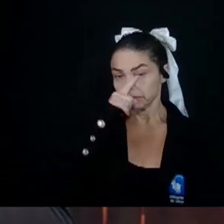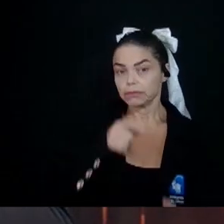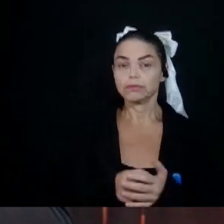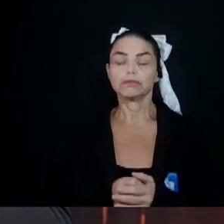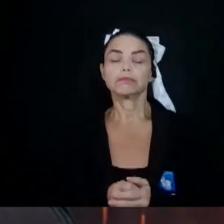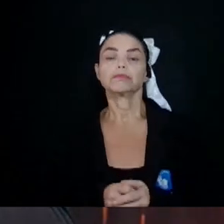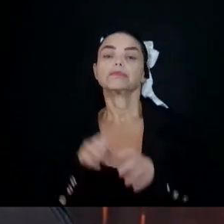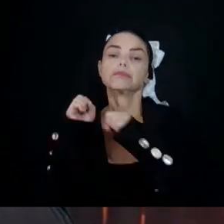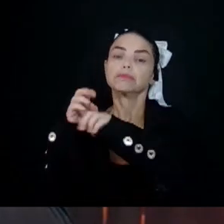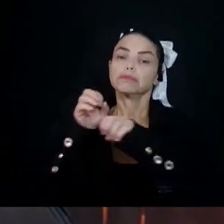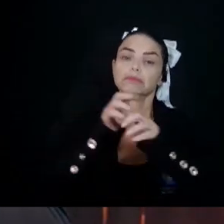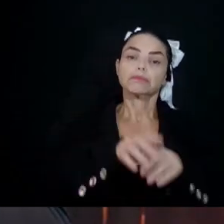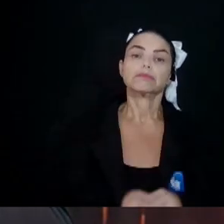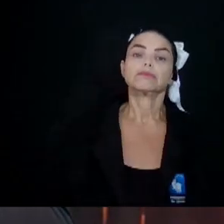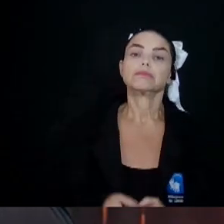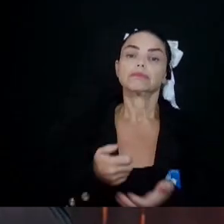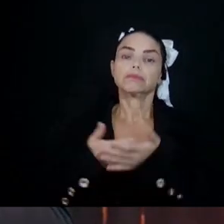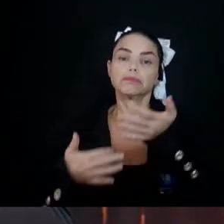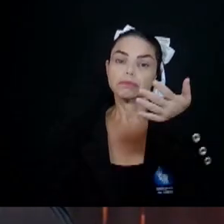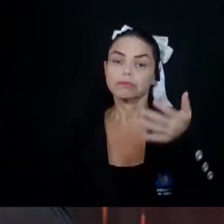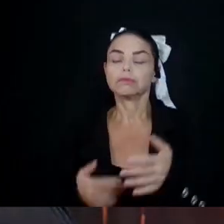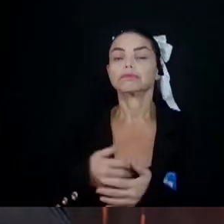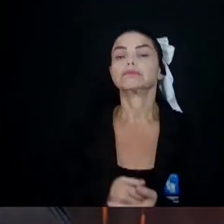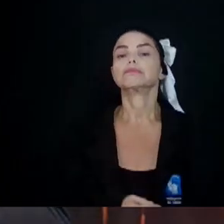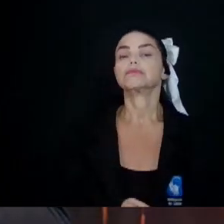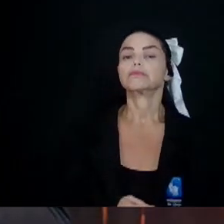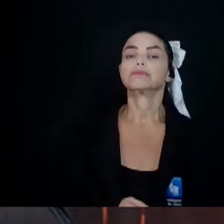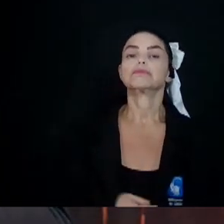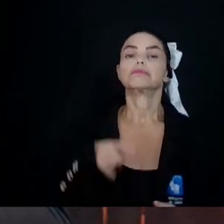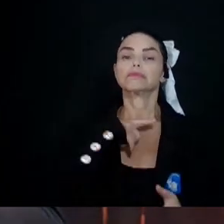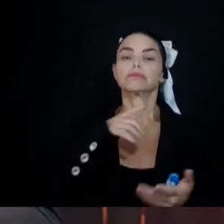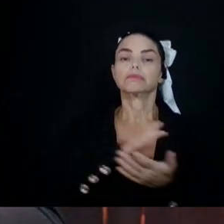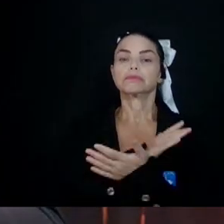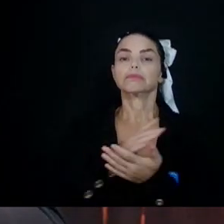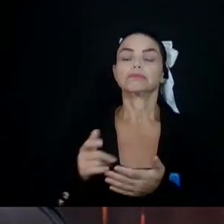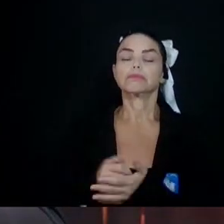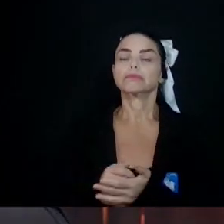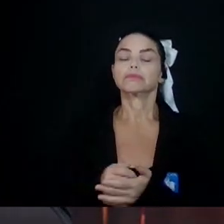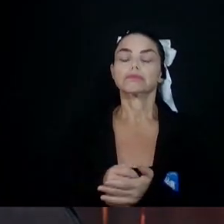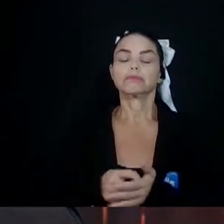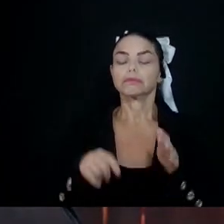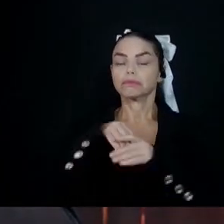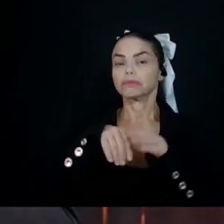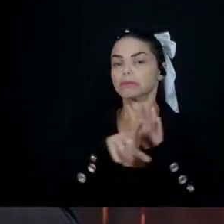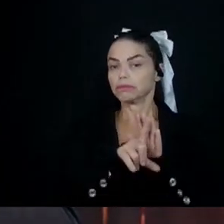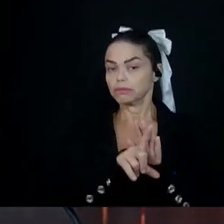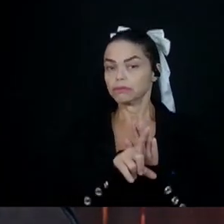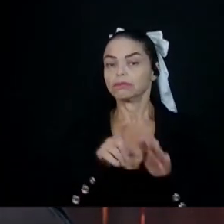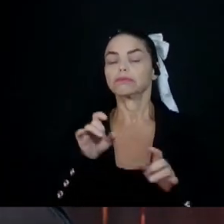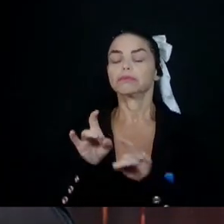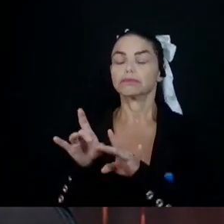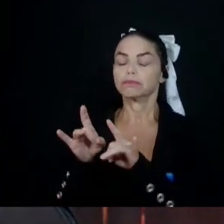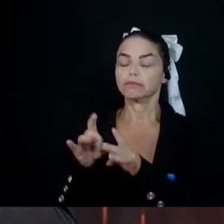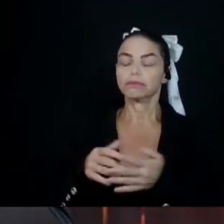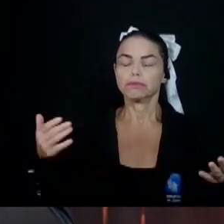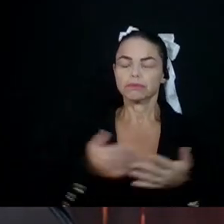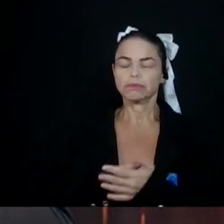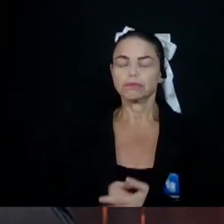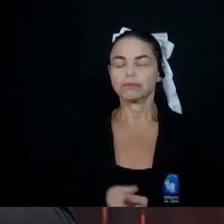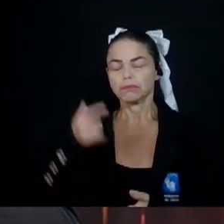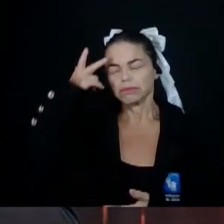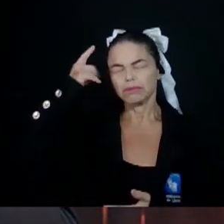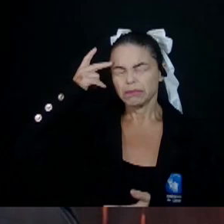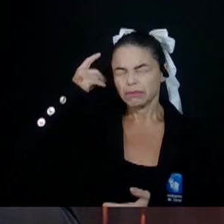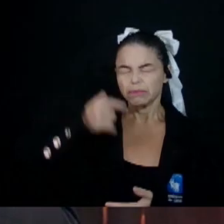é que esse conteúdo educativo tenha algum respaldo técnico. Hoje é muito comum